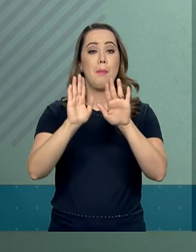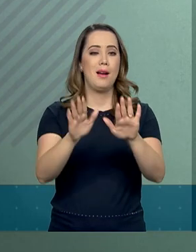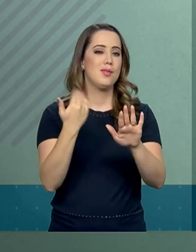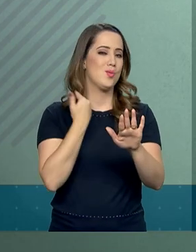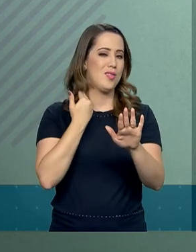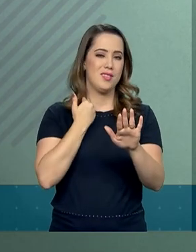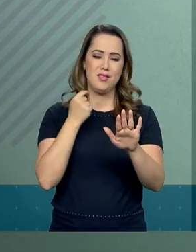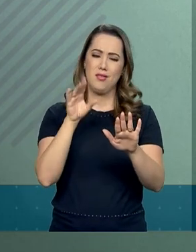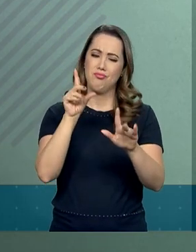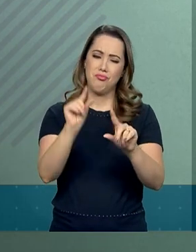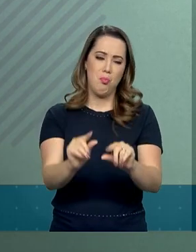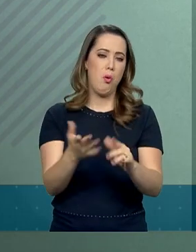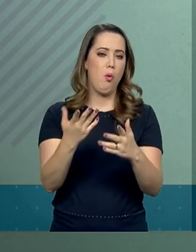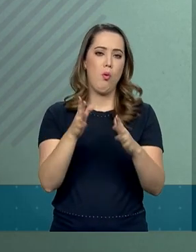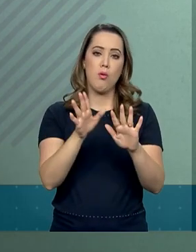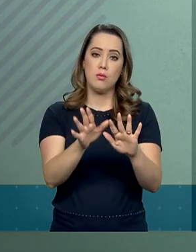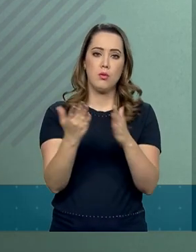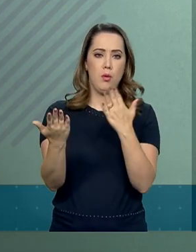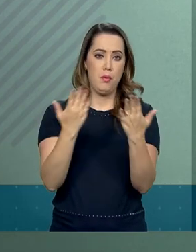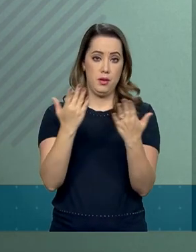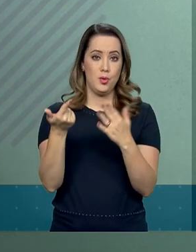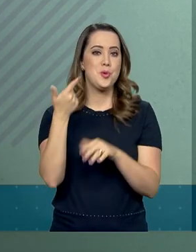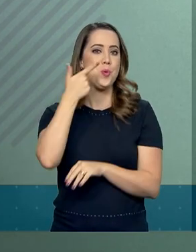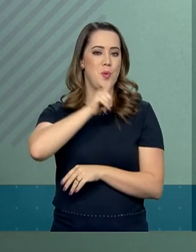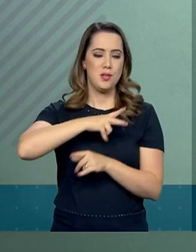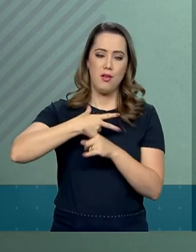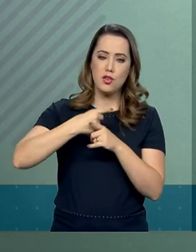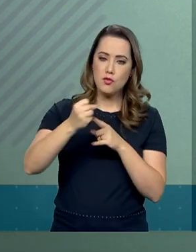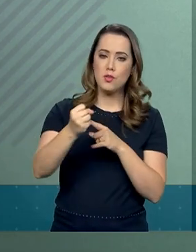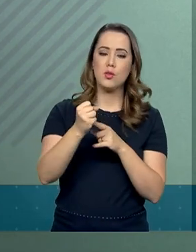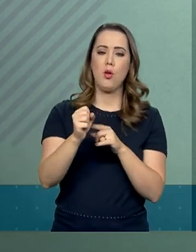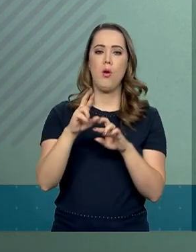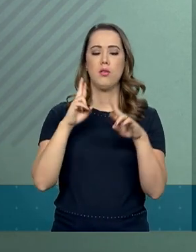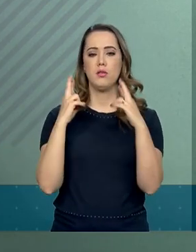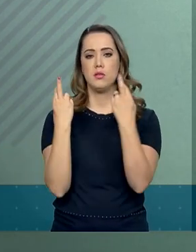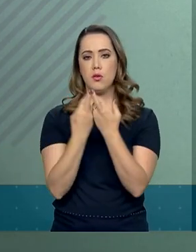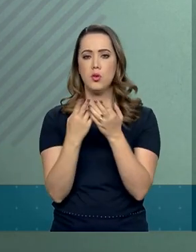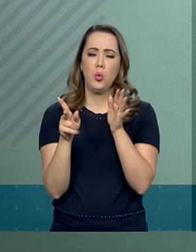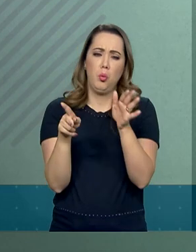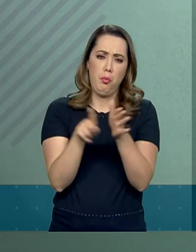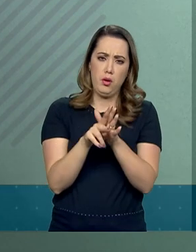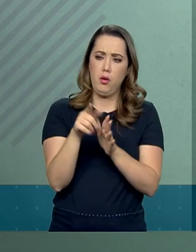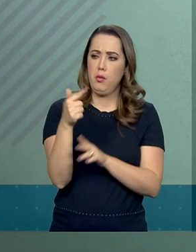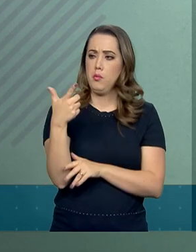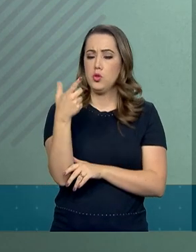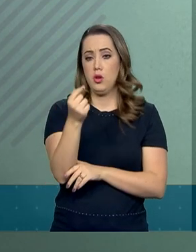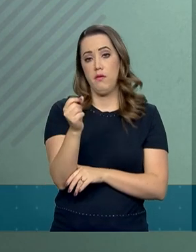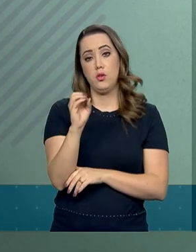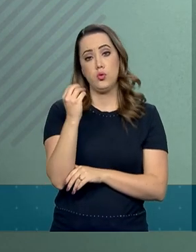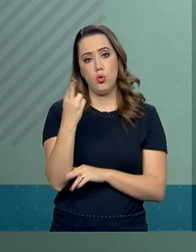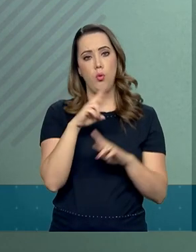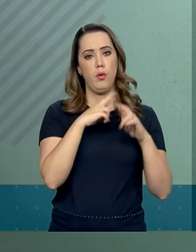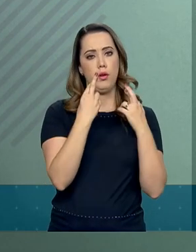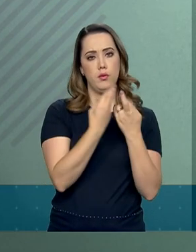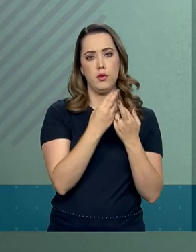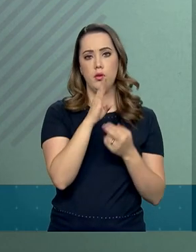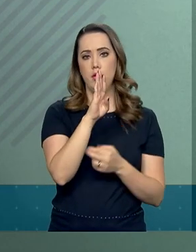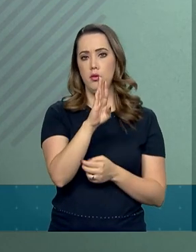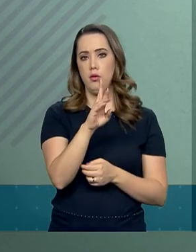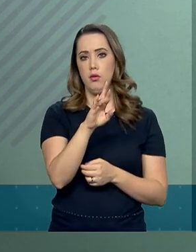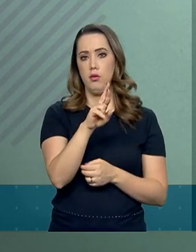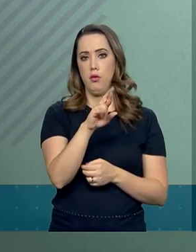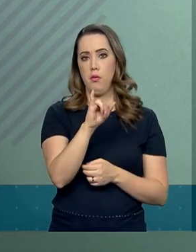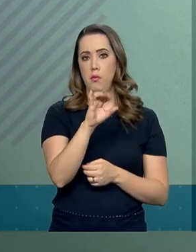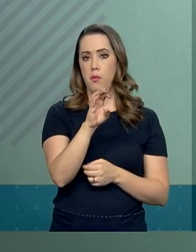seja na reunião do próprio g20 seja na reunião com os brics ademais